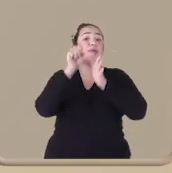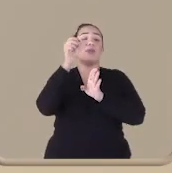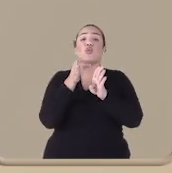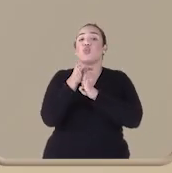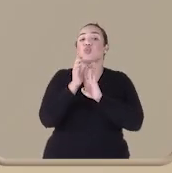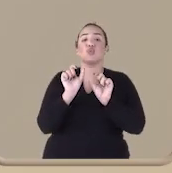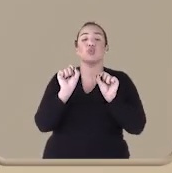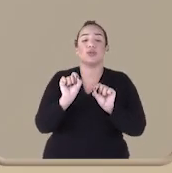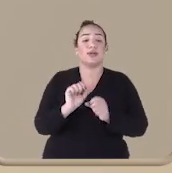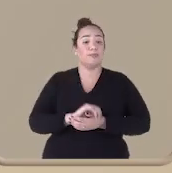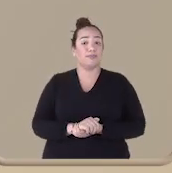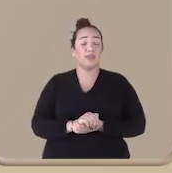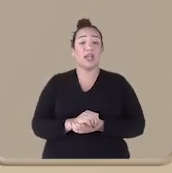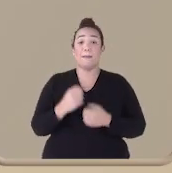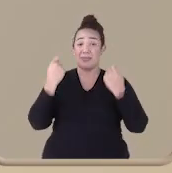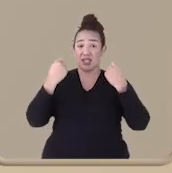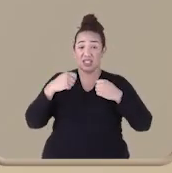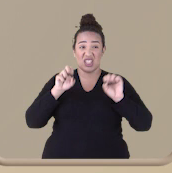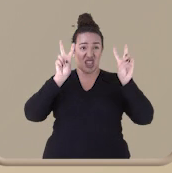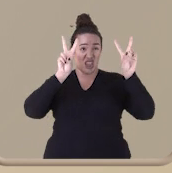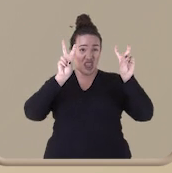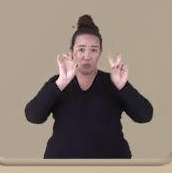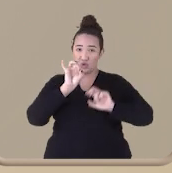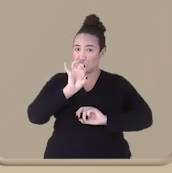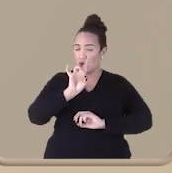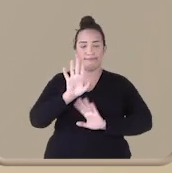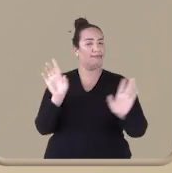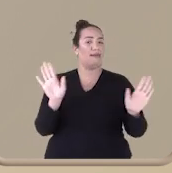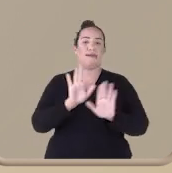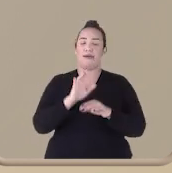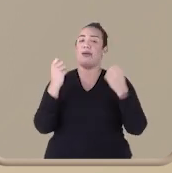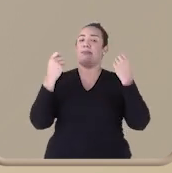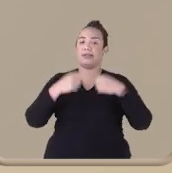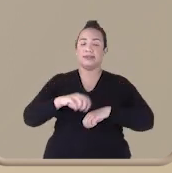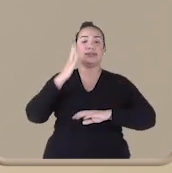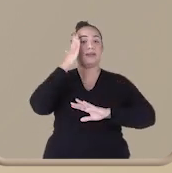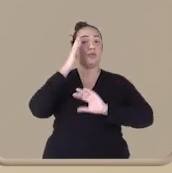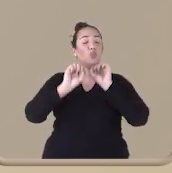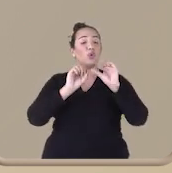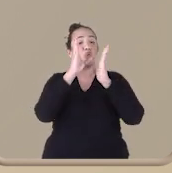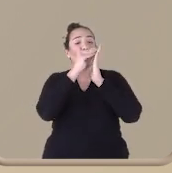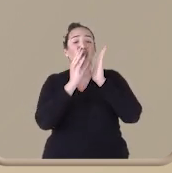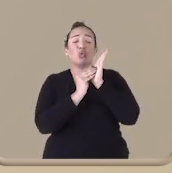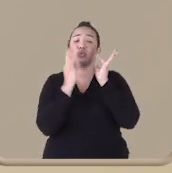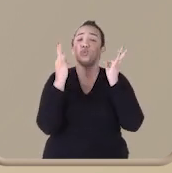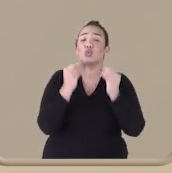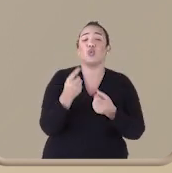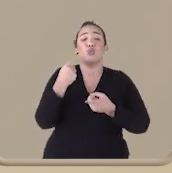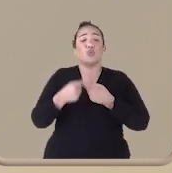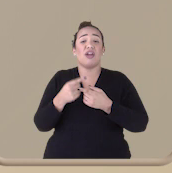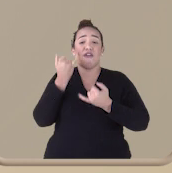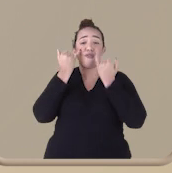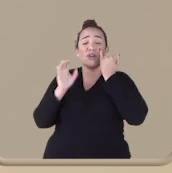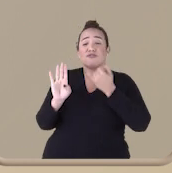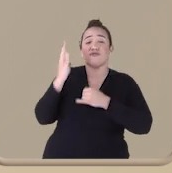a primeira dica é importante não ler apenas o título da notícia. É comum que conteúdos falsos sejam publicados